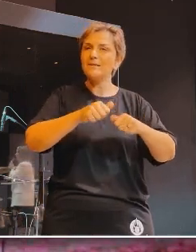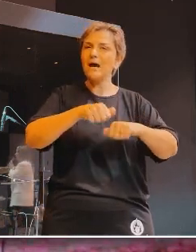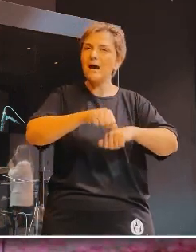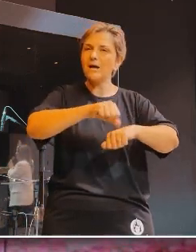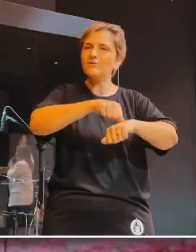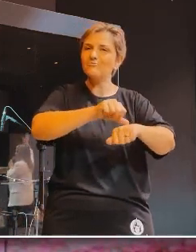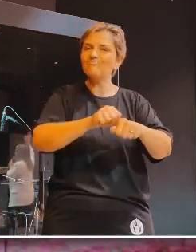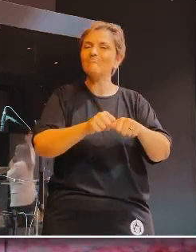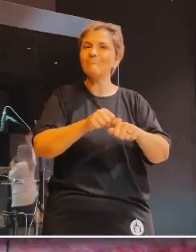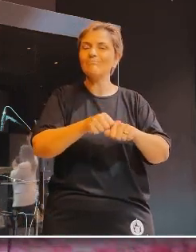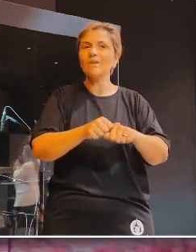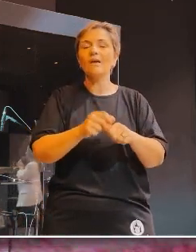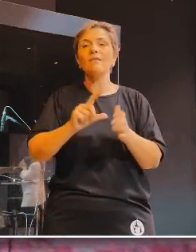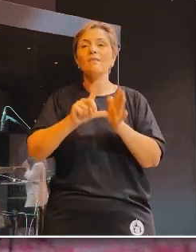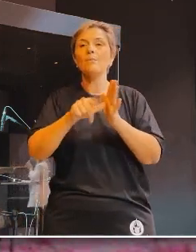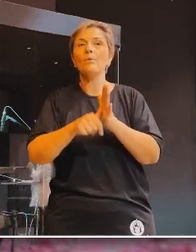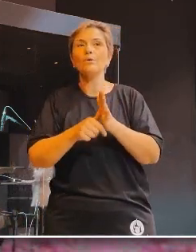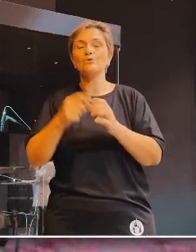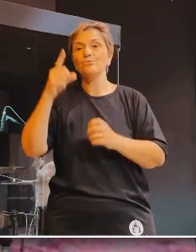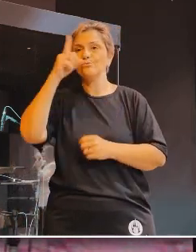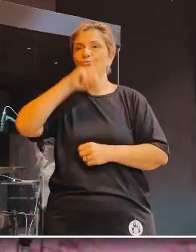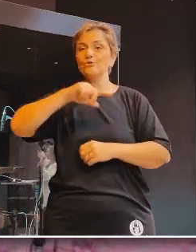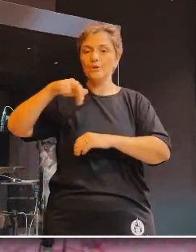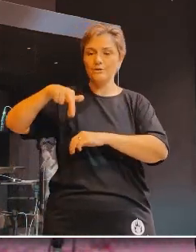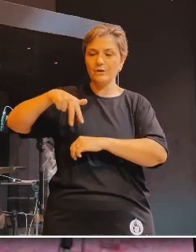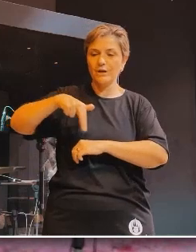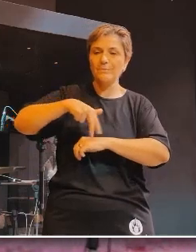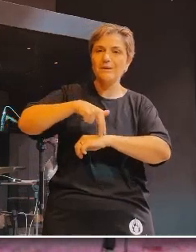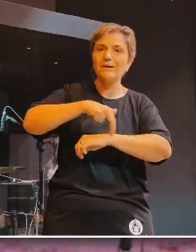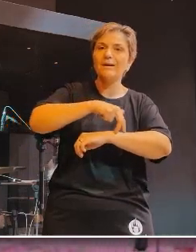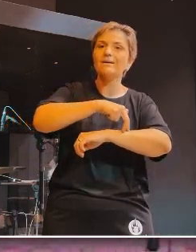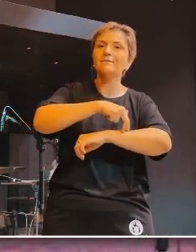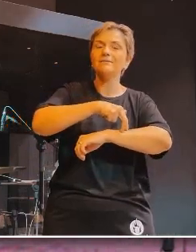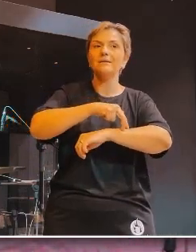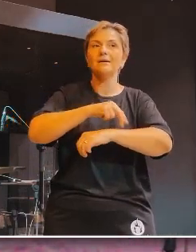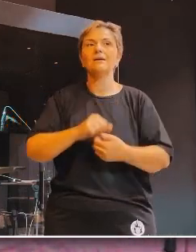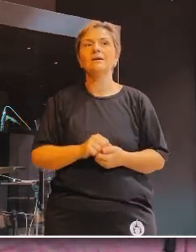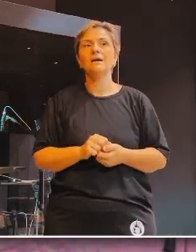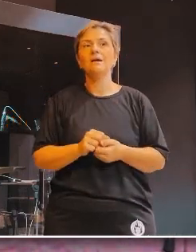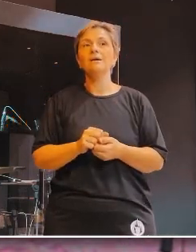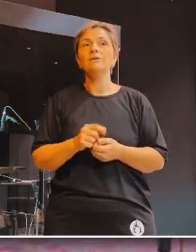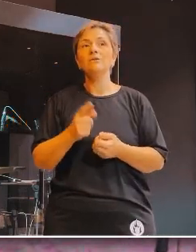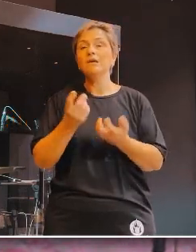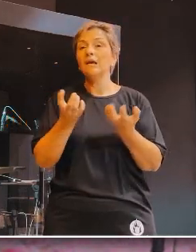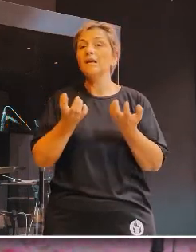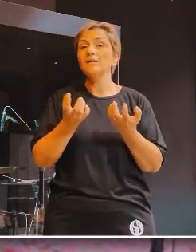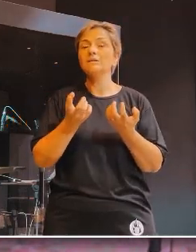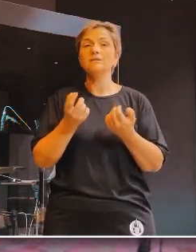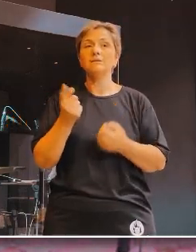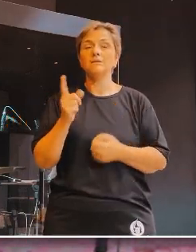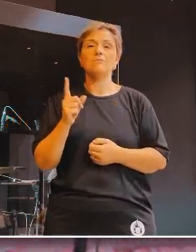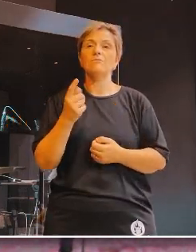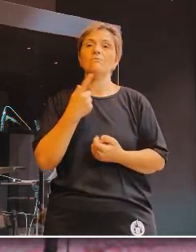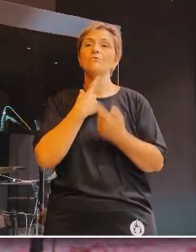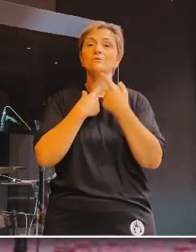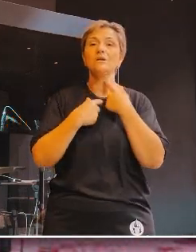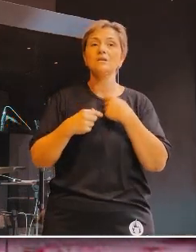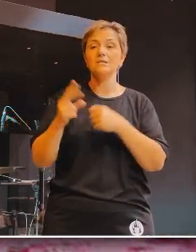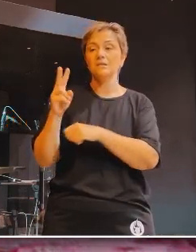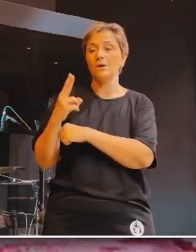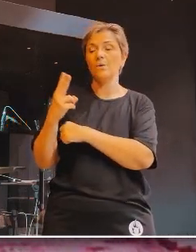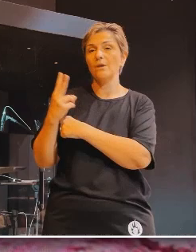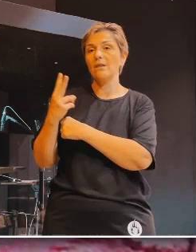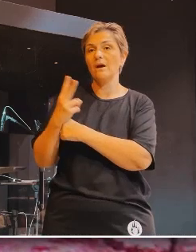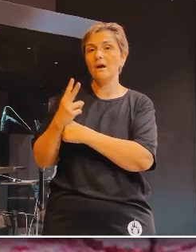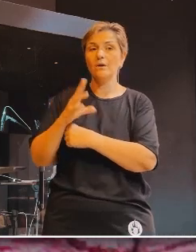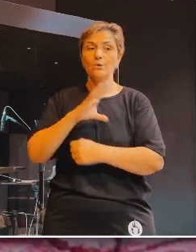pé? Tem alguém aqui que gostaria de ser cuidado, de ser amado? Todos nós. Mas